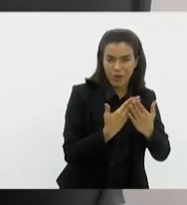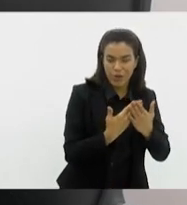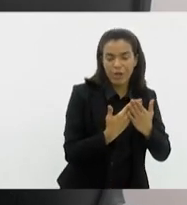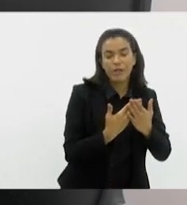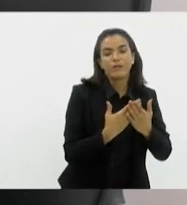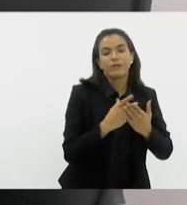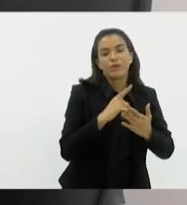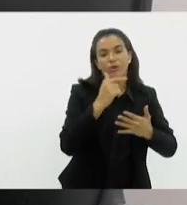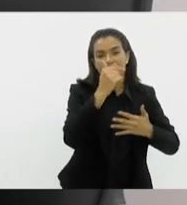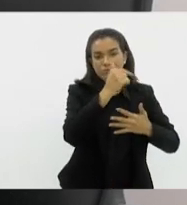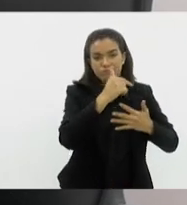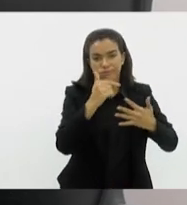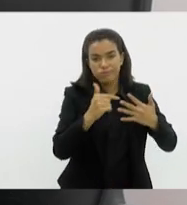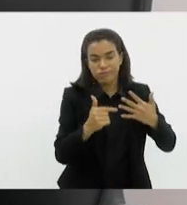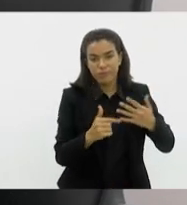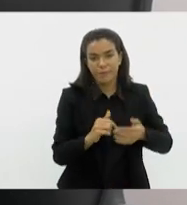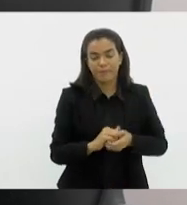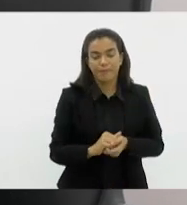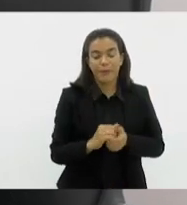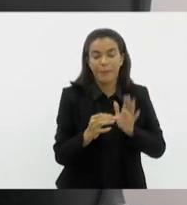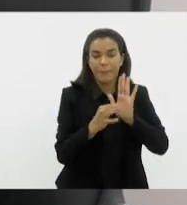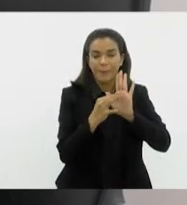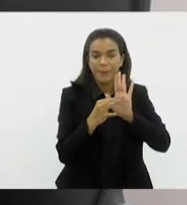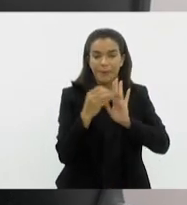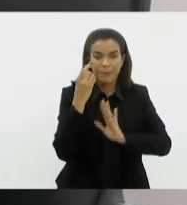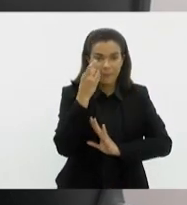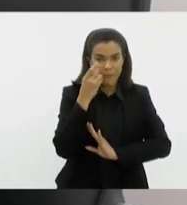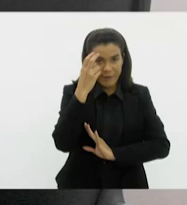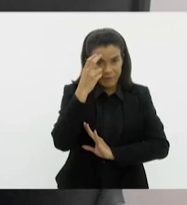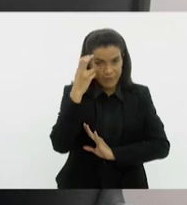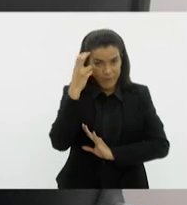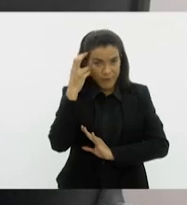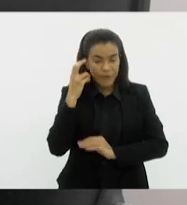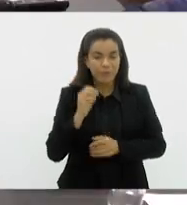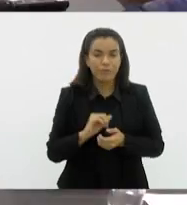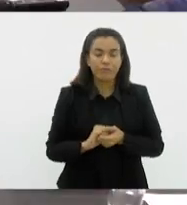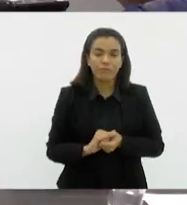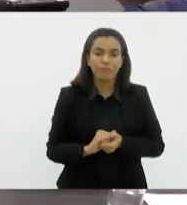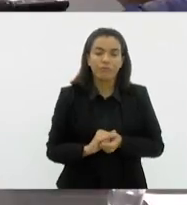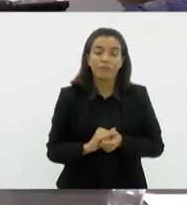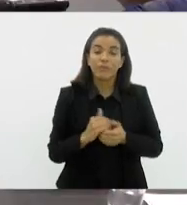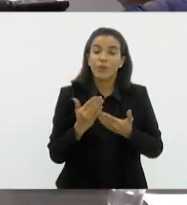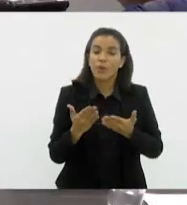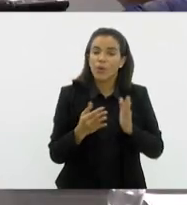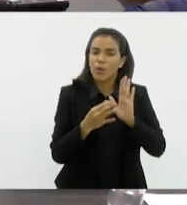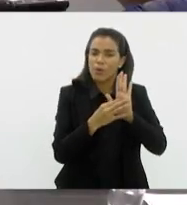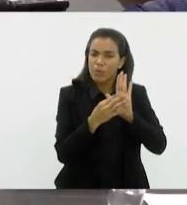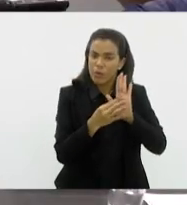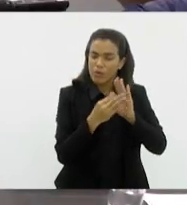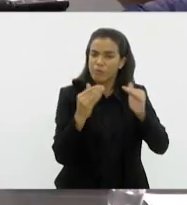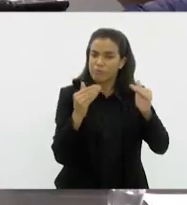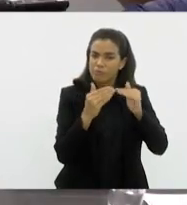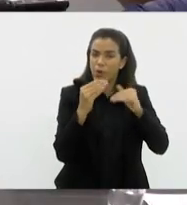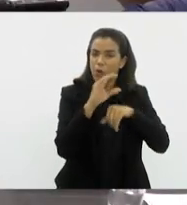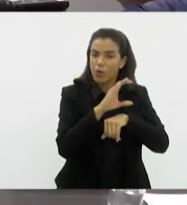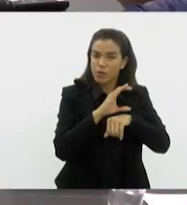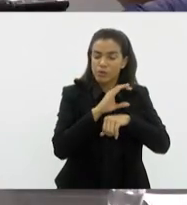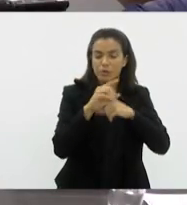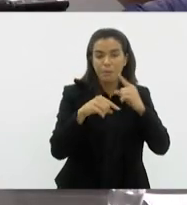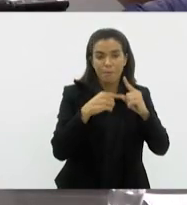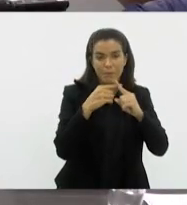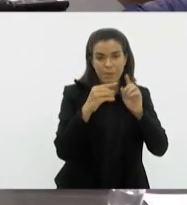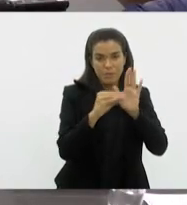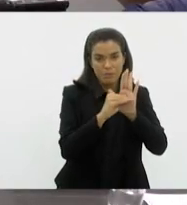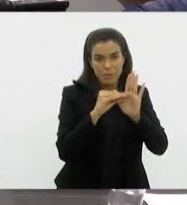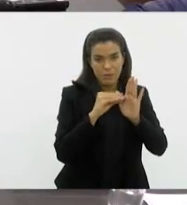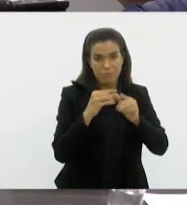outras providências. Para aparecer, deputada Verônica Lima. O parecer de constitucionalidade com emenda, presidente.